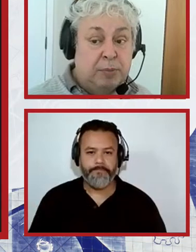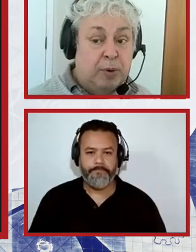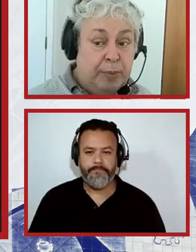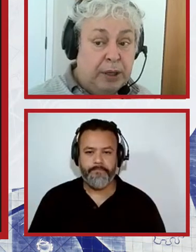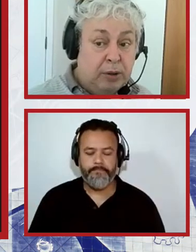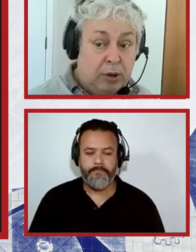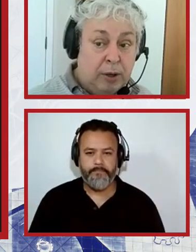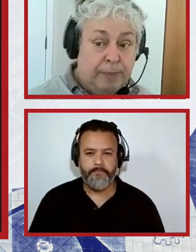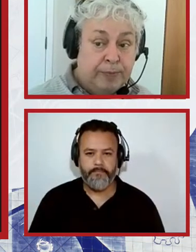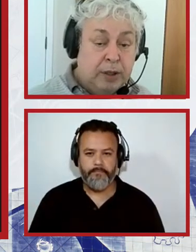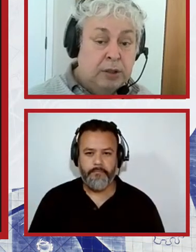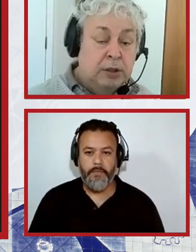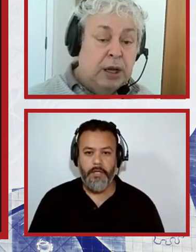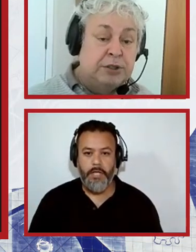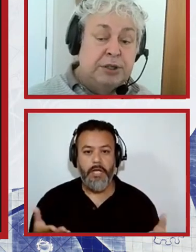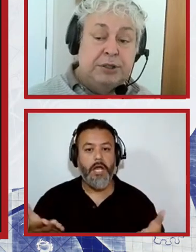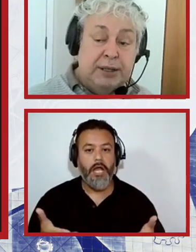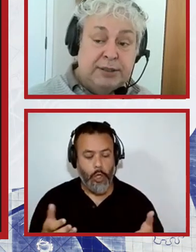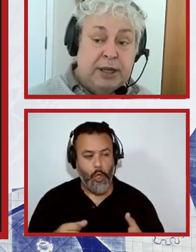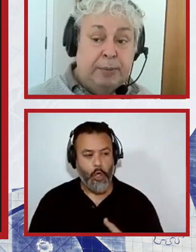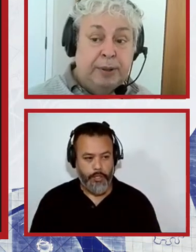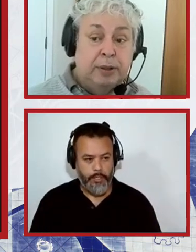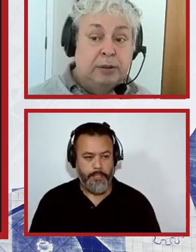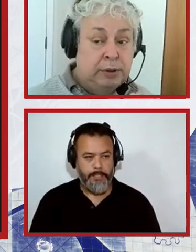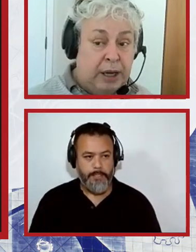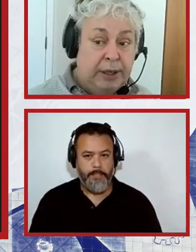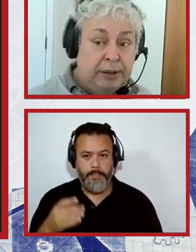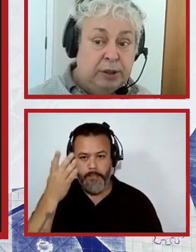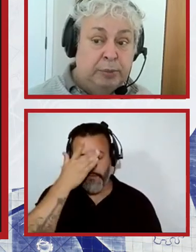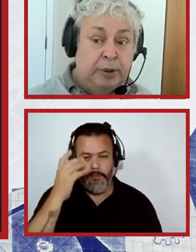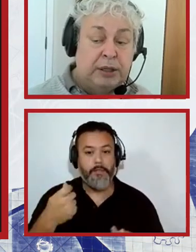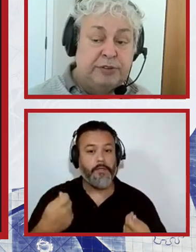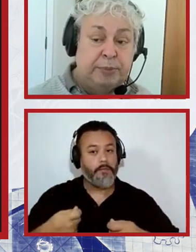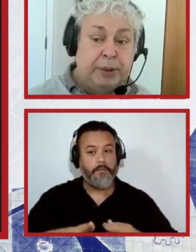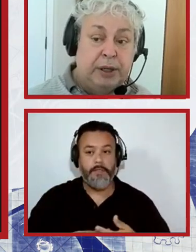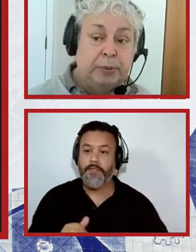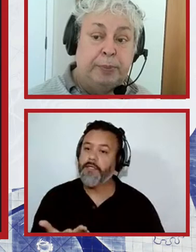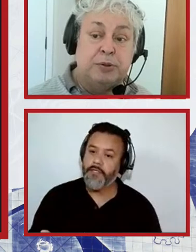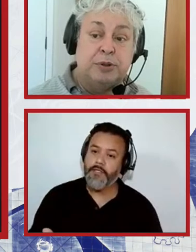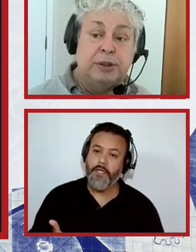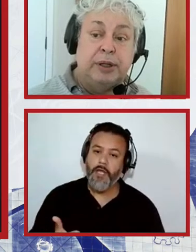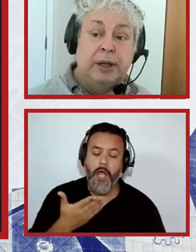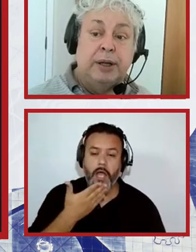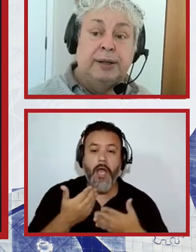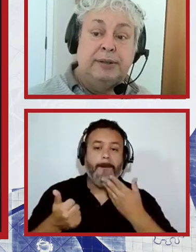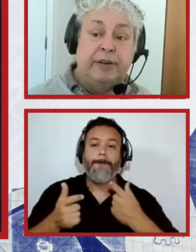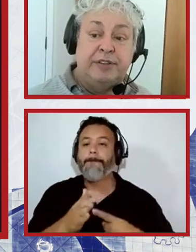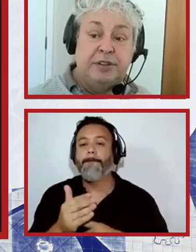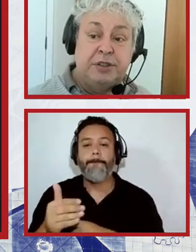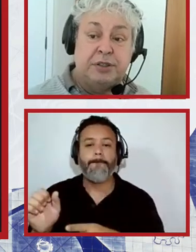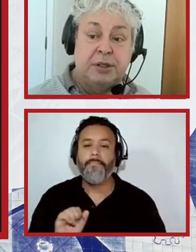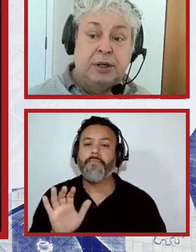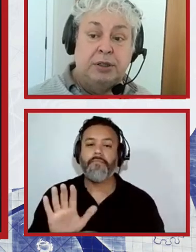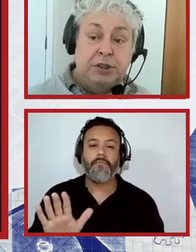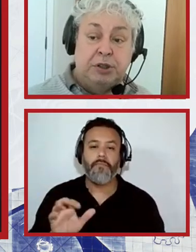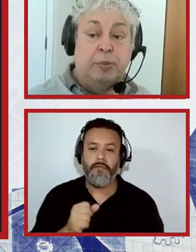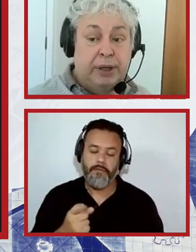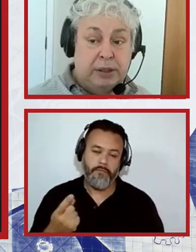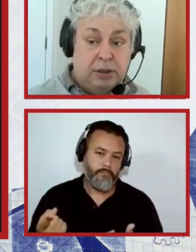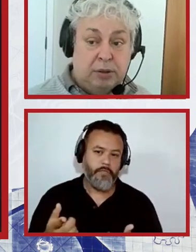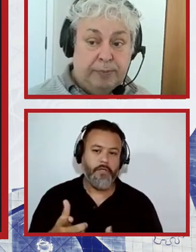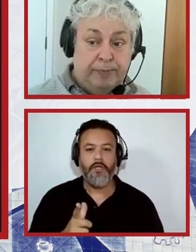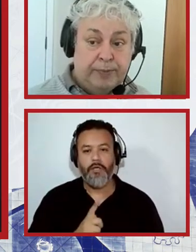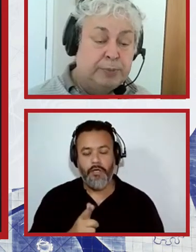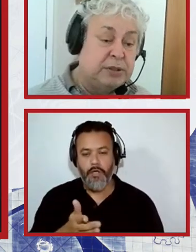uma situação um pouco melhor. A gente recebe, ainda em número relativamente pequeno, pessoas que têm déficits